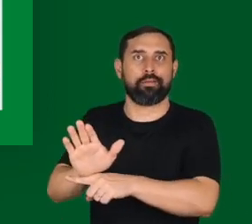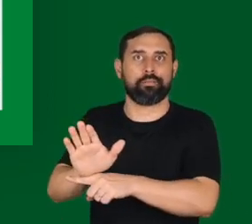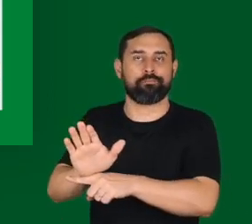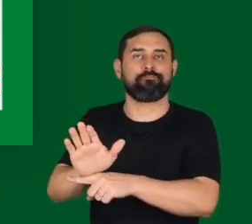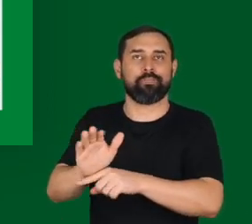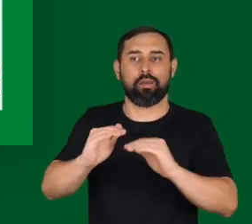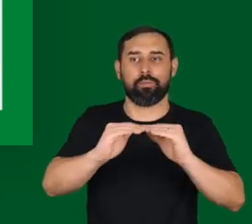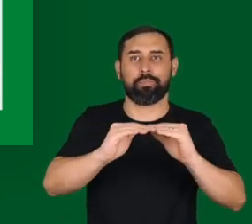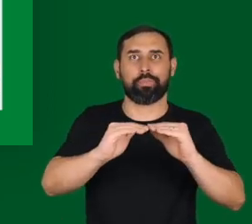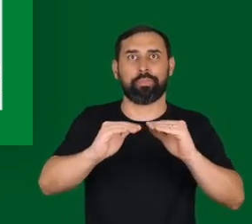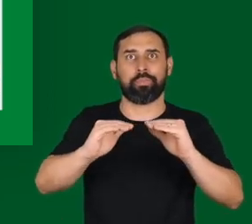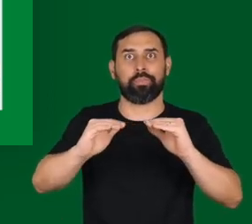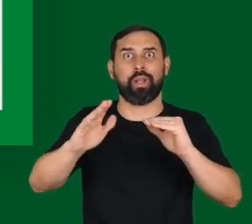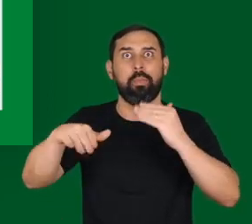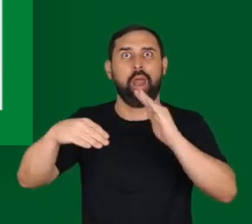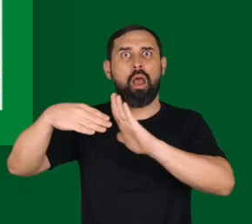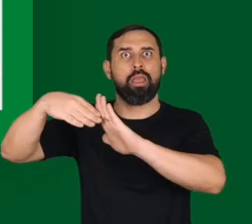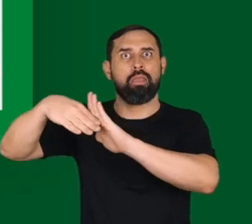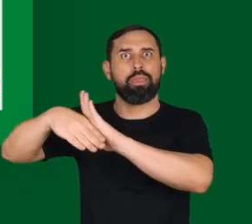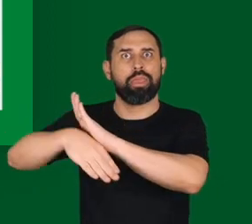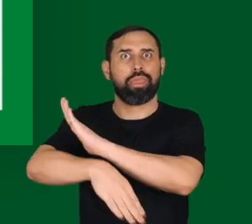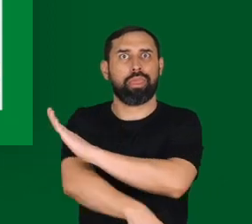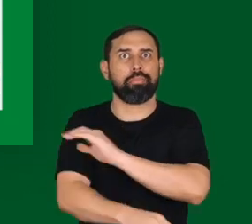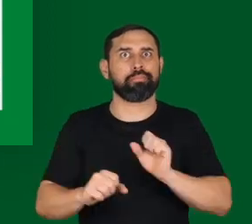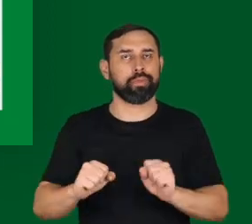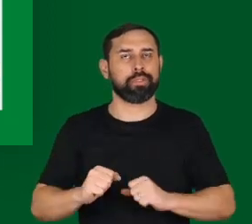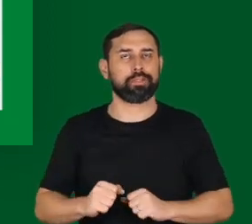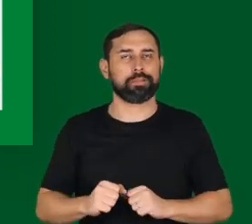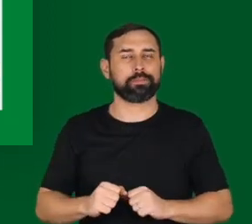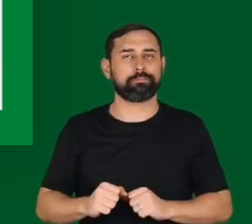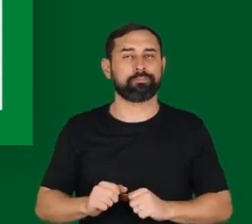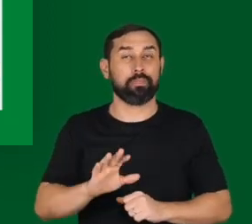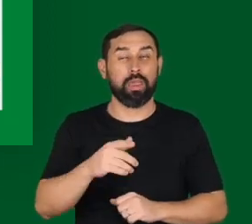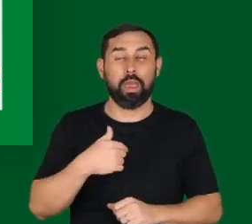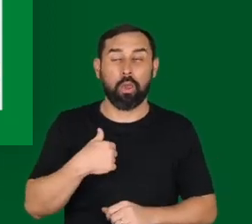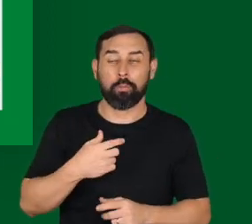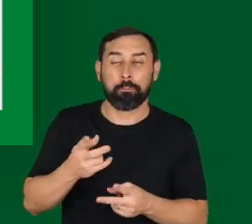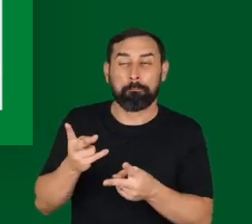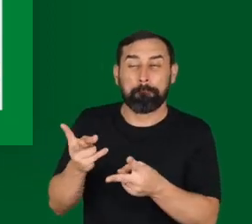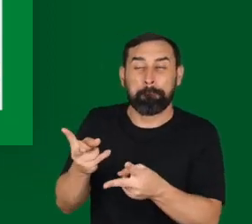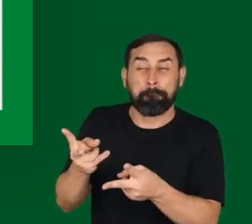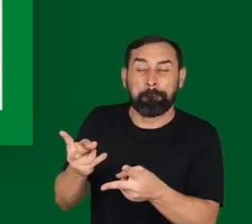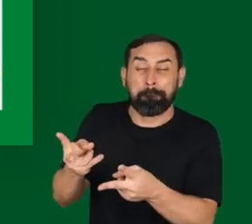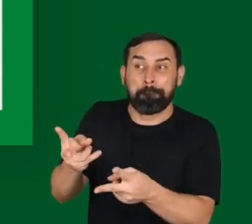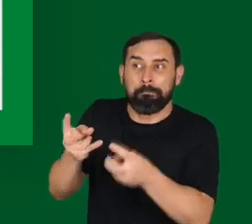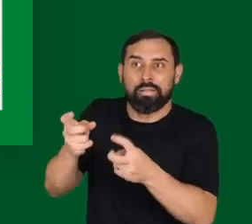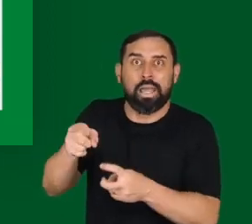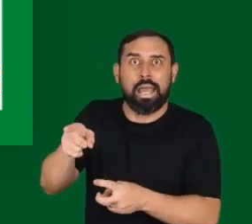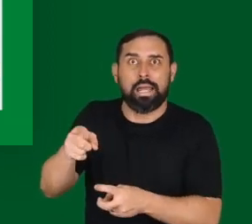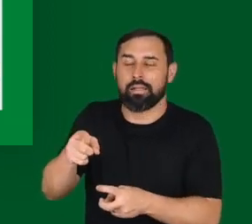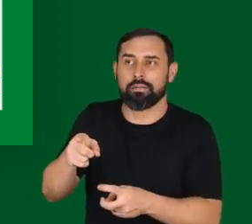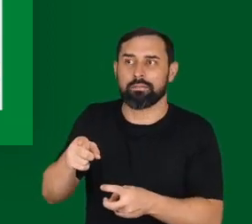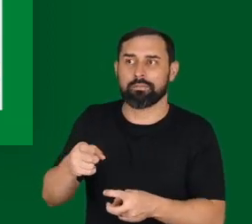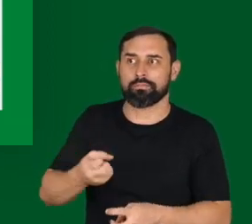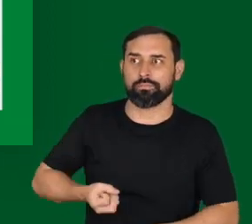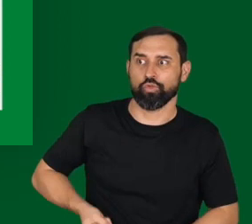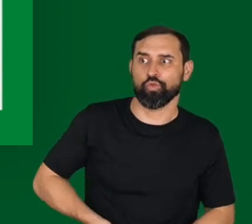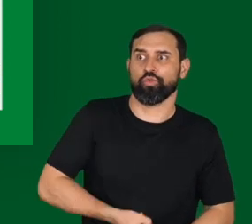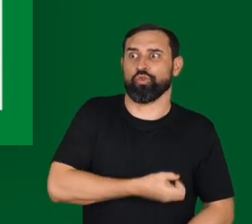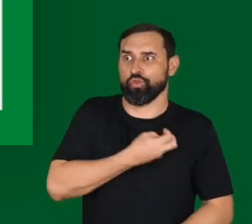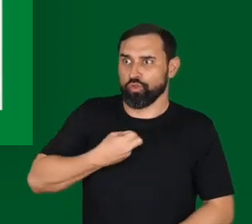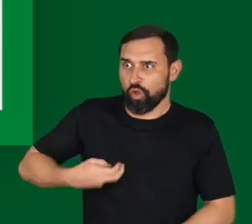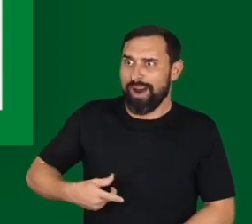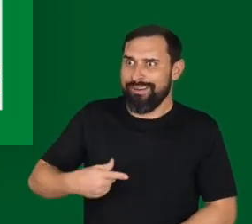níveis normais até eu ter um agravamento desse choque hipovolêmico. Então, qual o principal sinal que eu tenho que